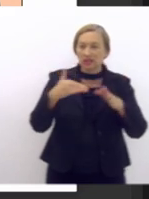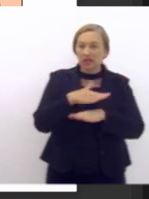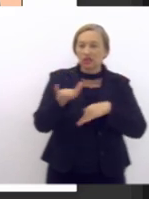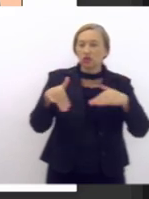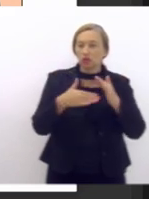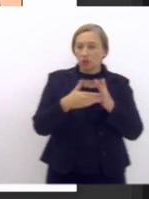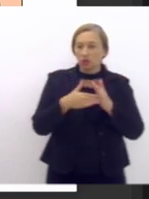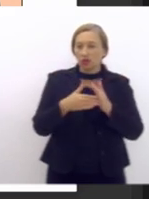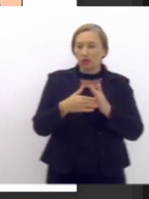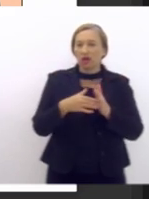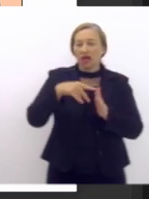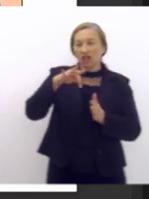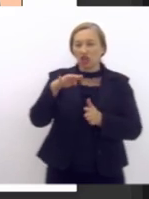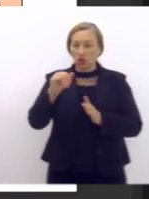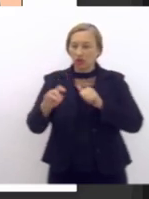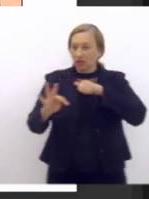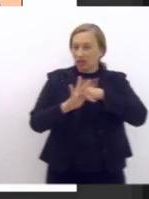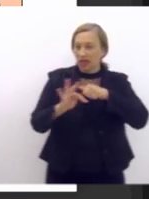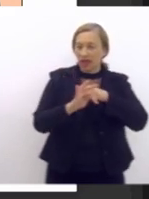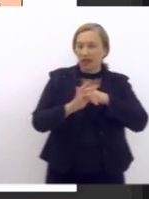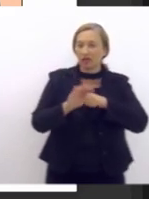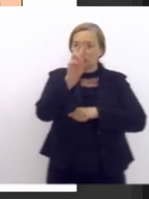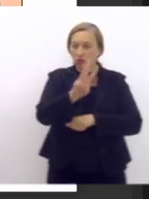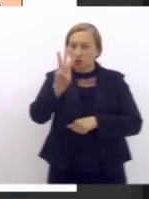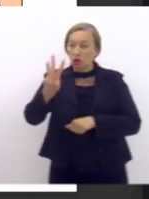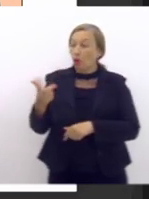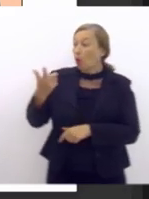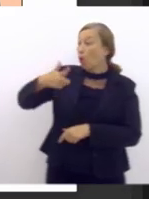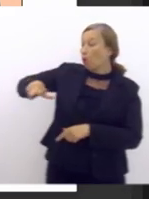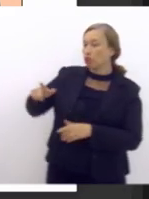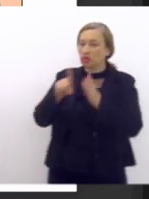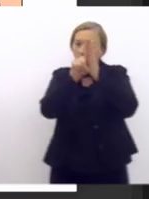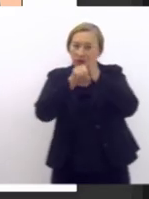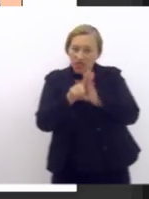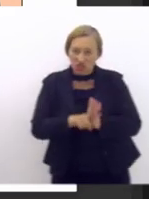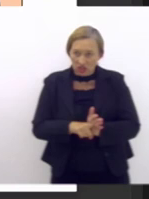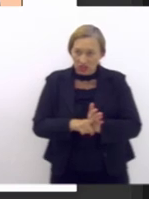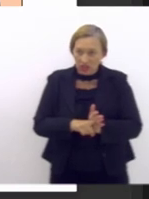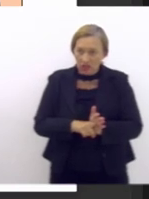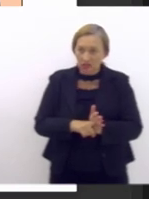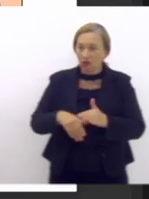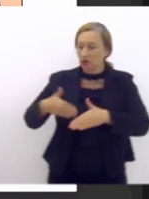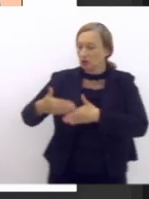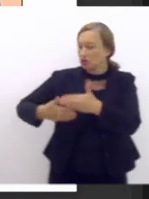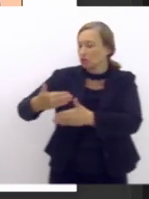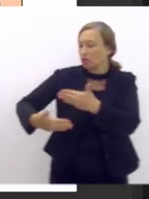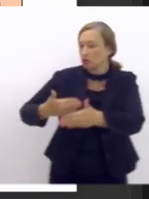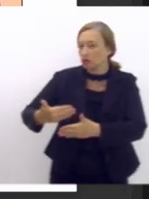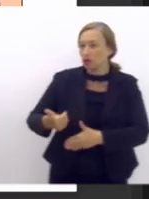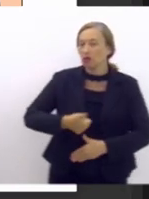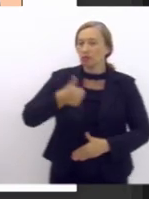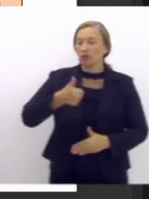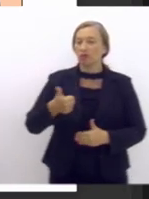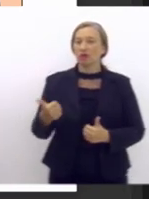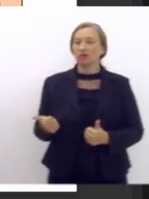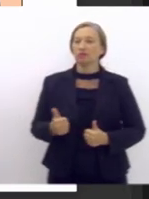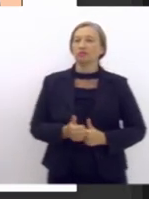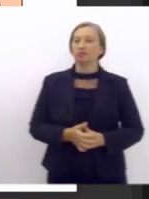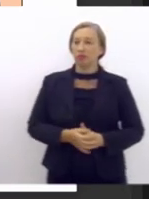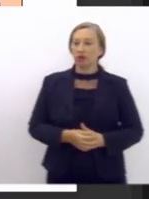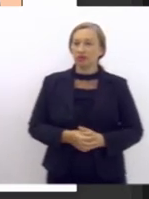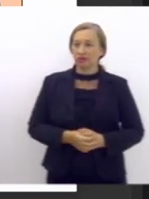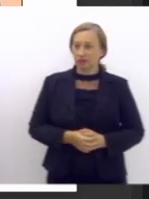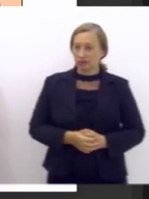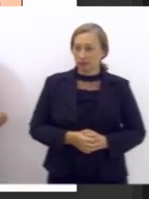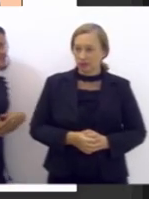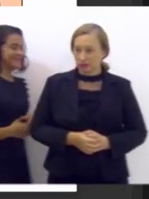site. Outra pesquisa, que agora a gente está ainda em desenvolvimento, e os primeiros produtos que delas vão sair